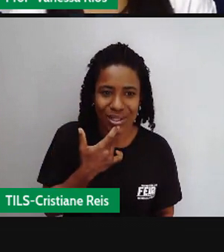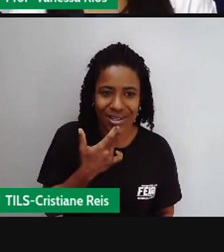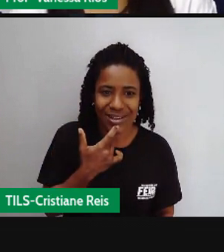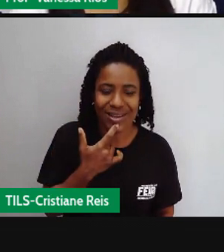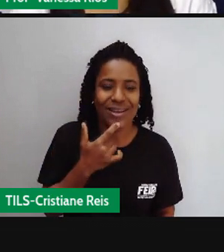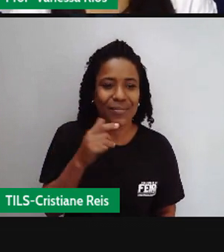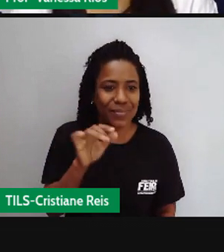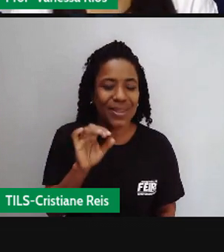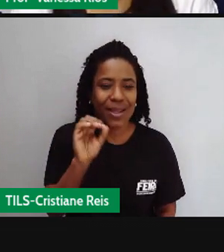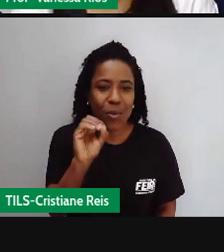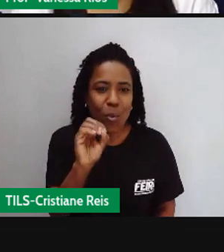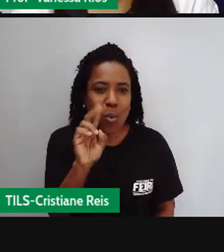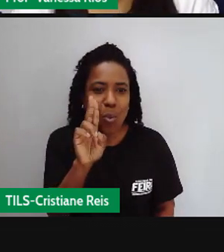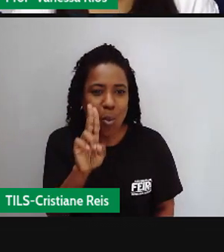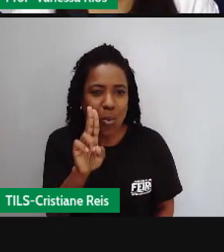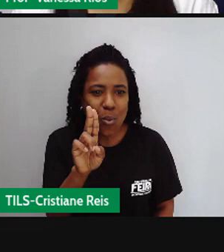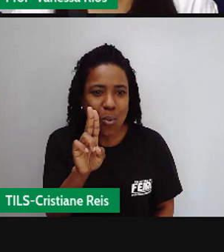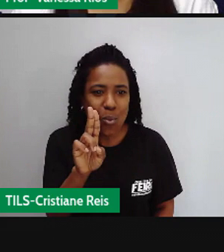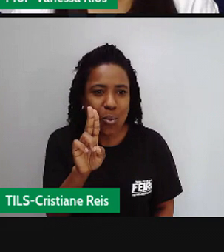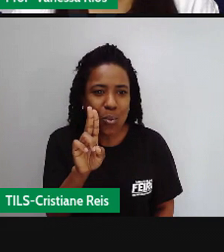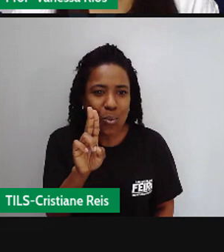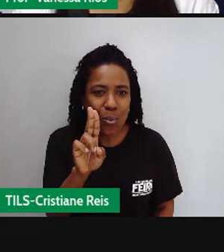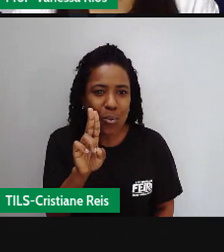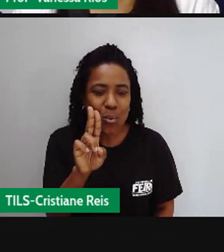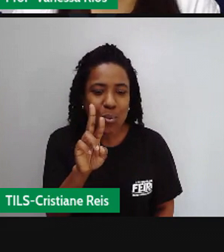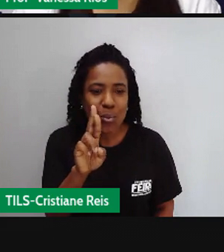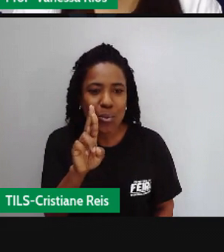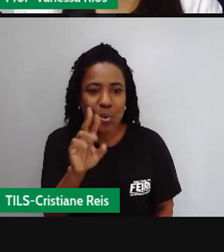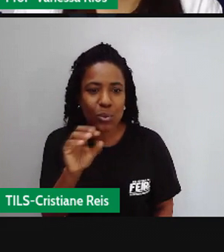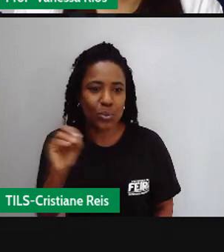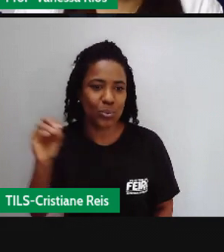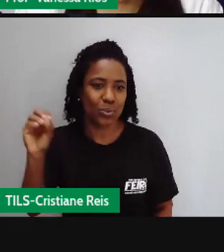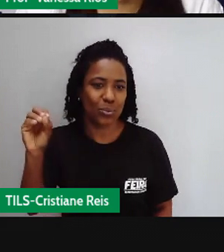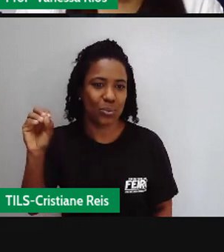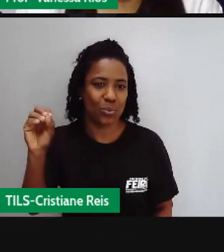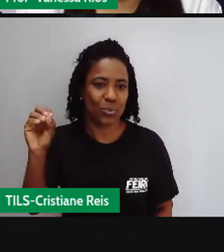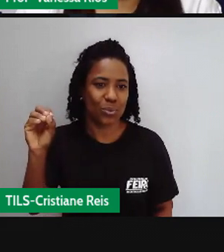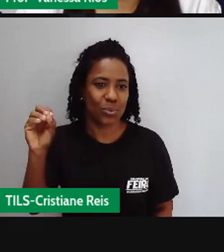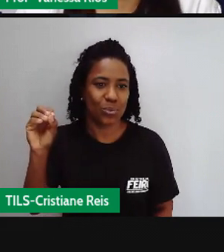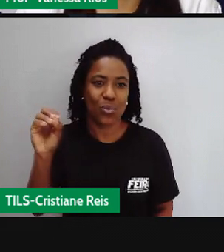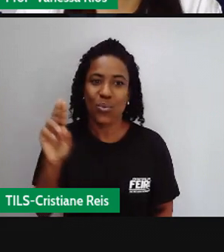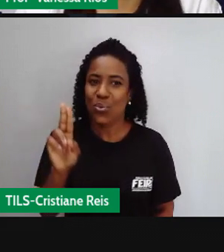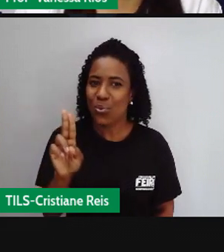está finalizando a palavra, a gente pronuncia com o som de U.